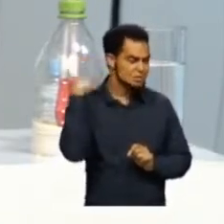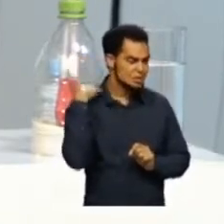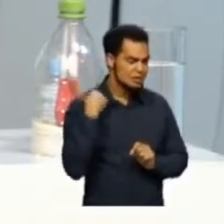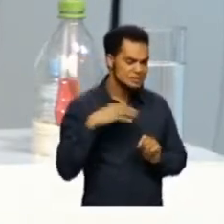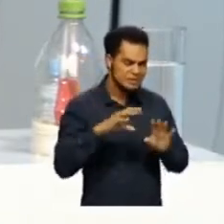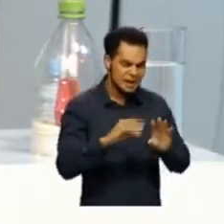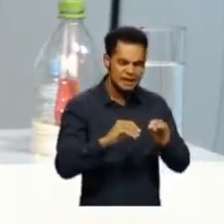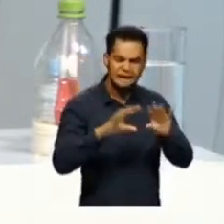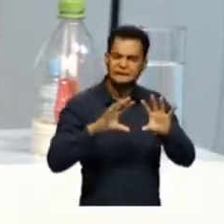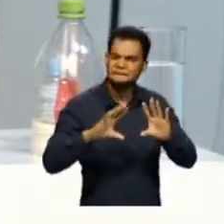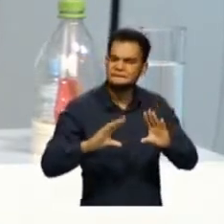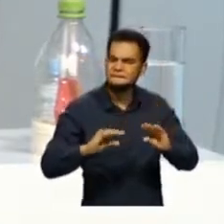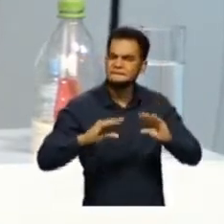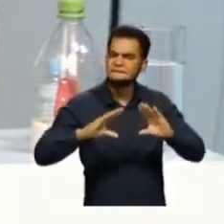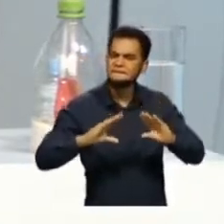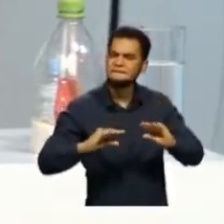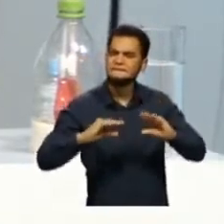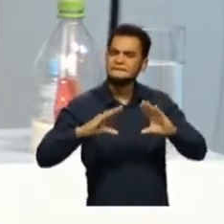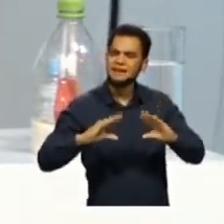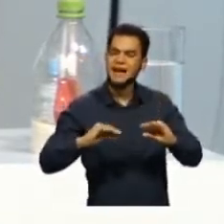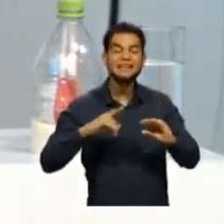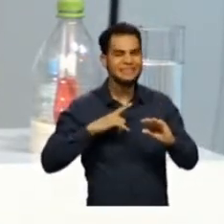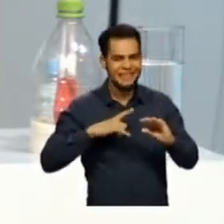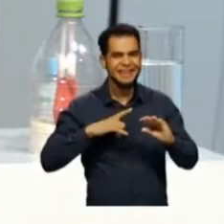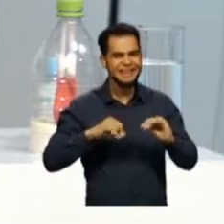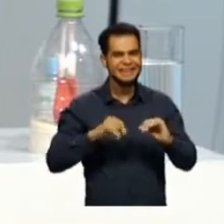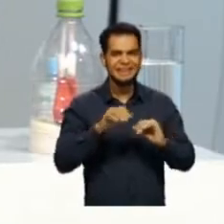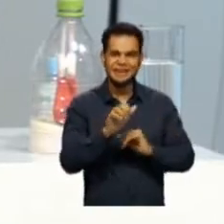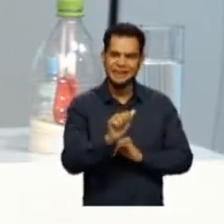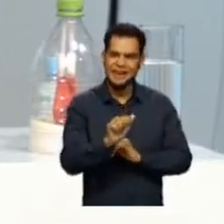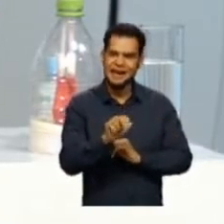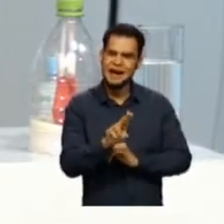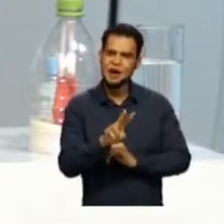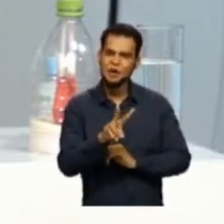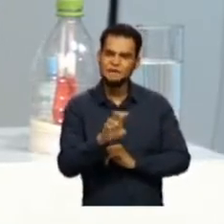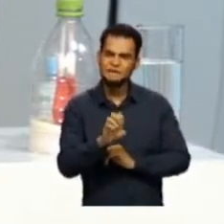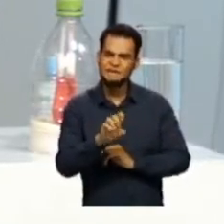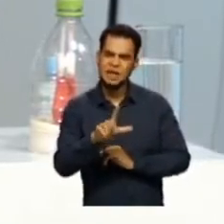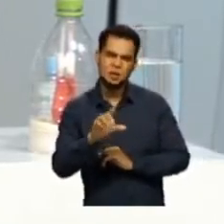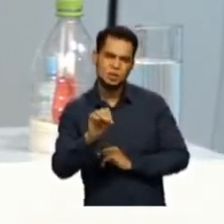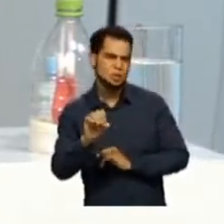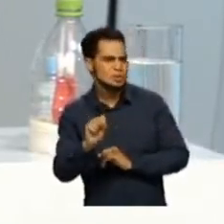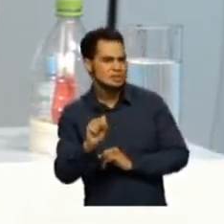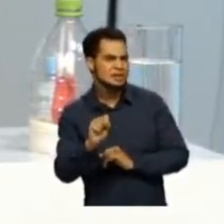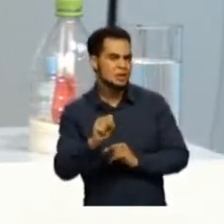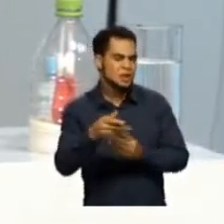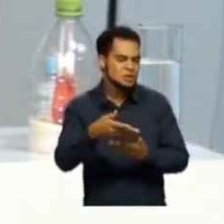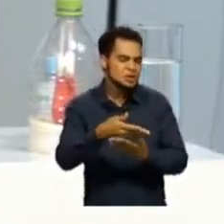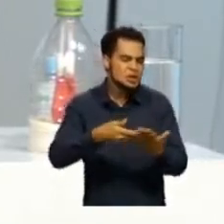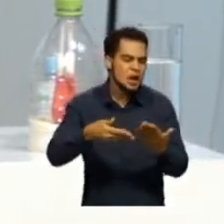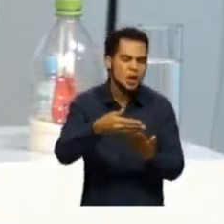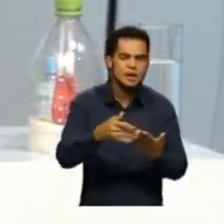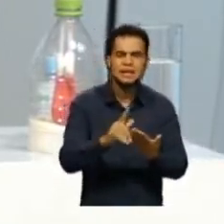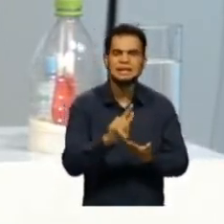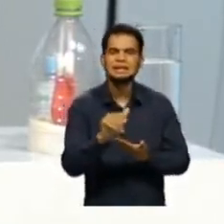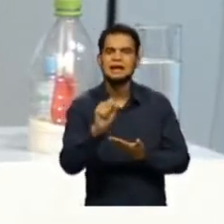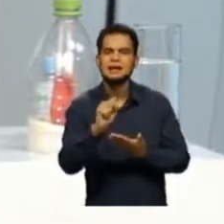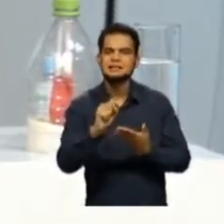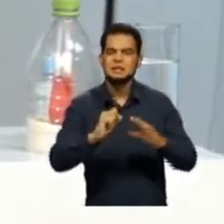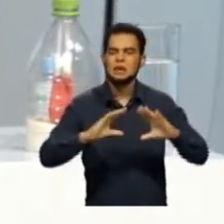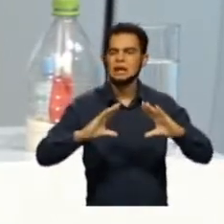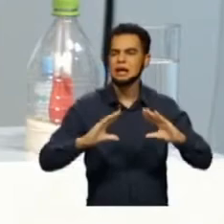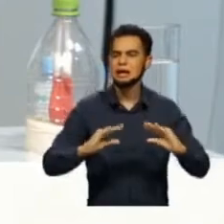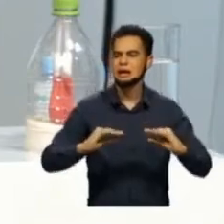fofinho. Ele tem os alvéolos pulmonares, que é onde vai ocorrer a troca gasosa. E falamos aqui na aula passada que essa